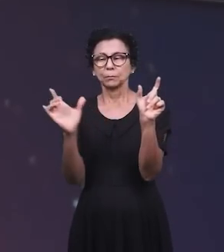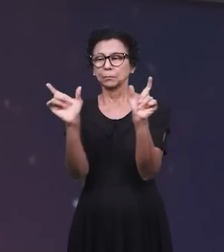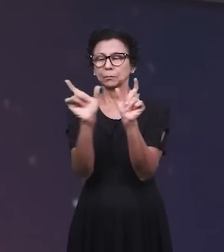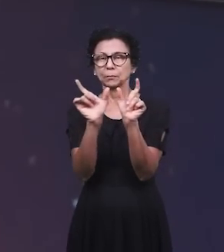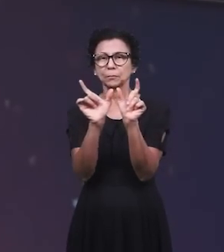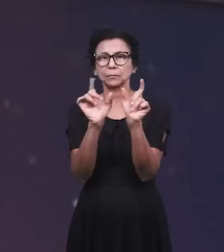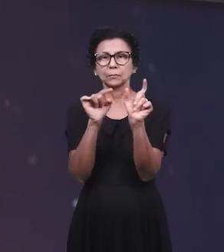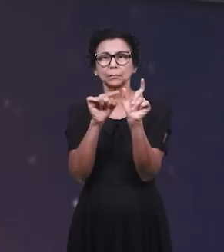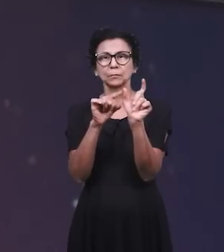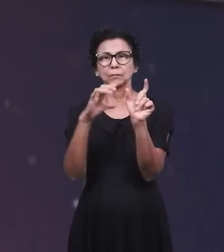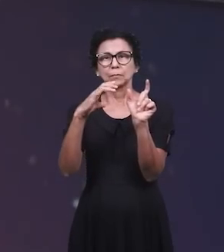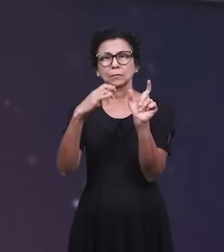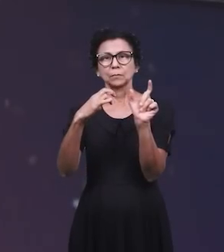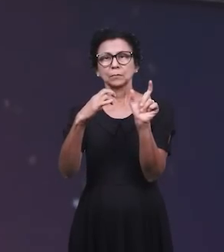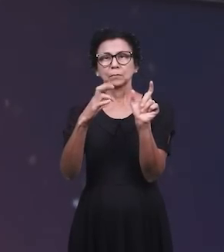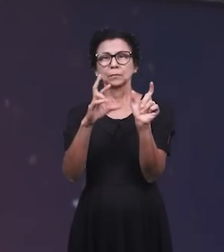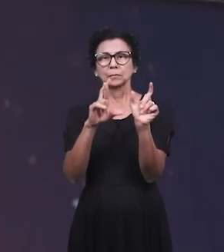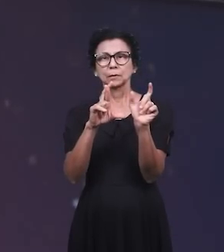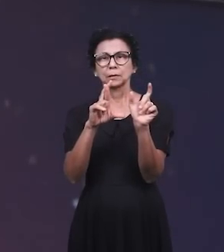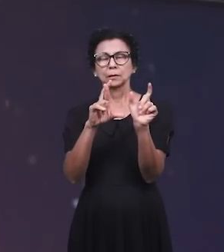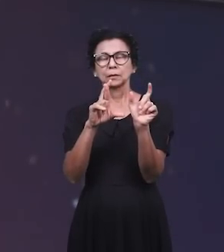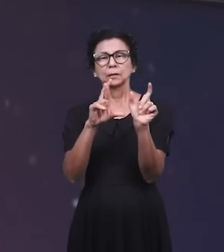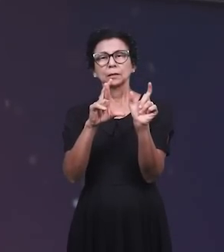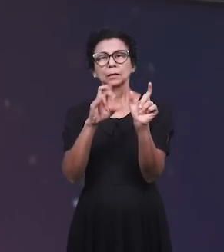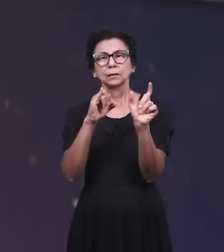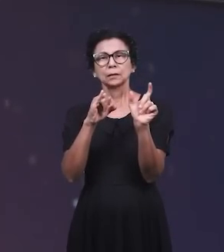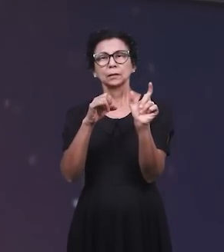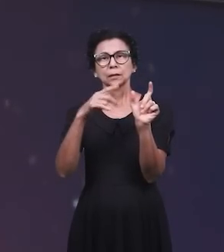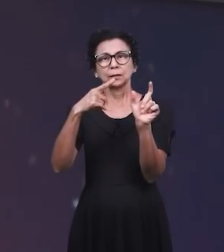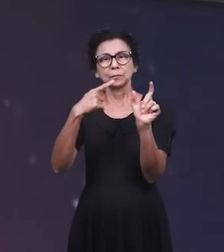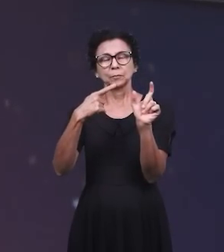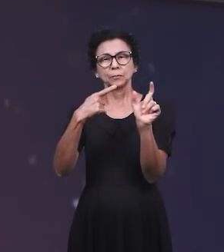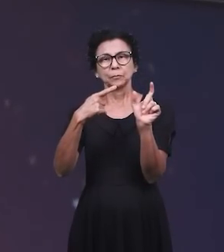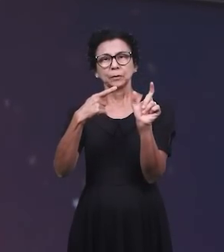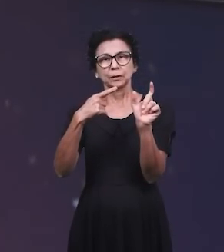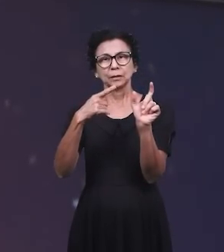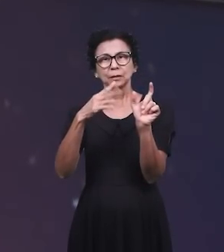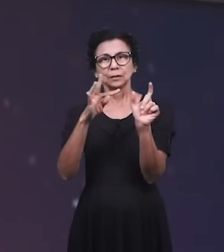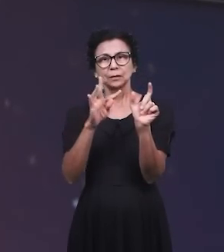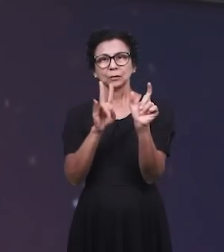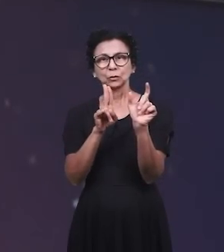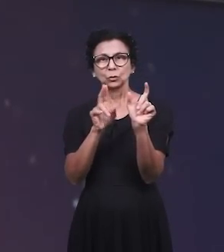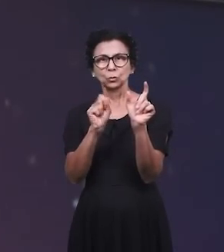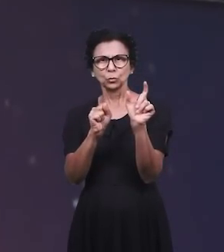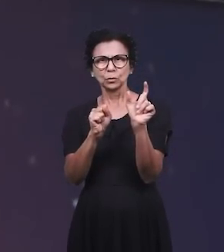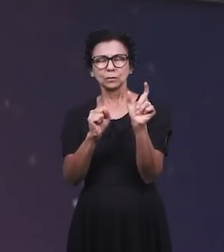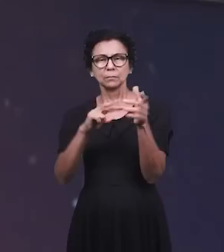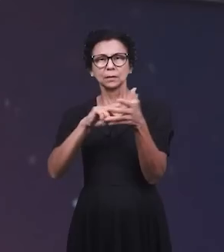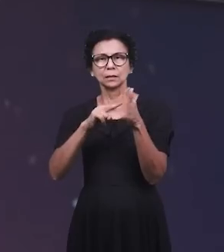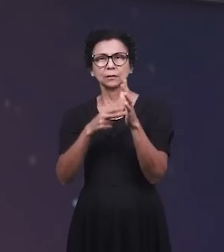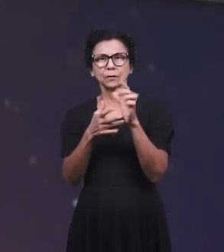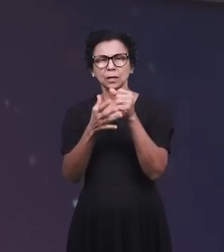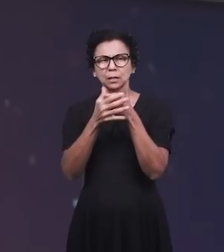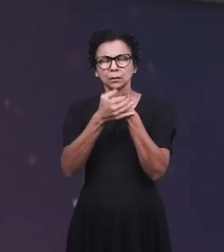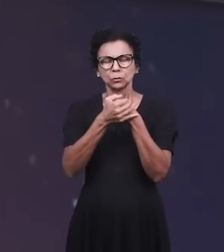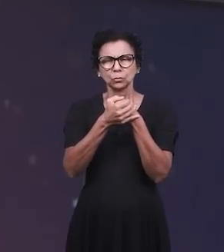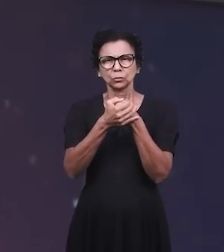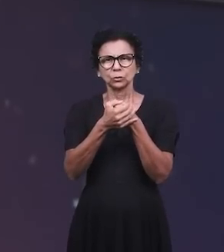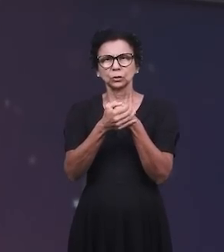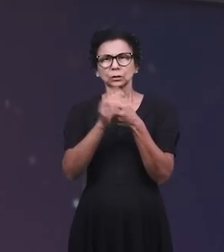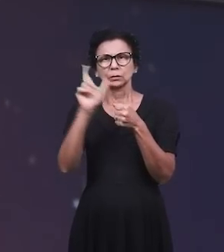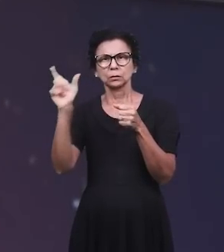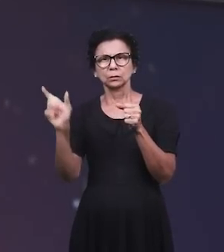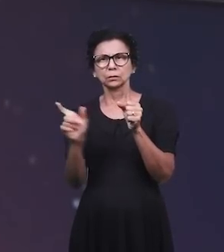partes. Criptos, que significa escondido, e grafia, que